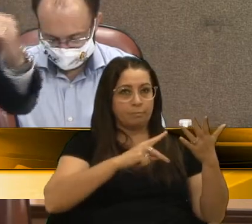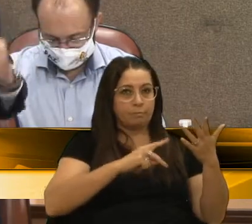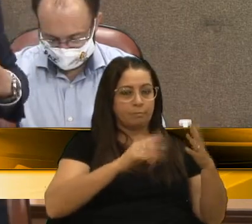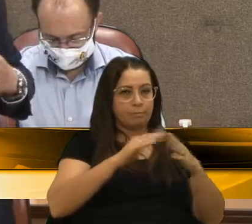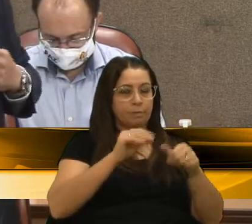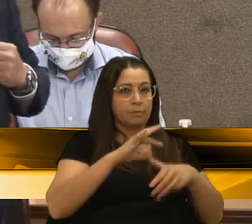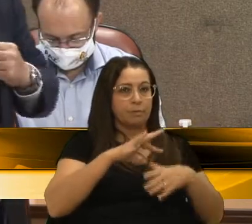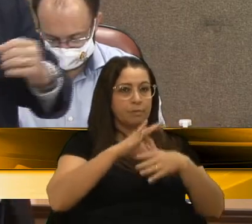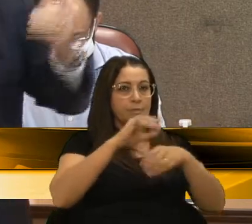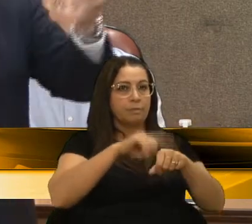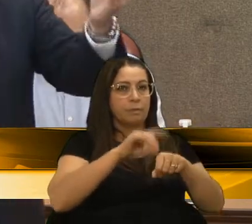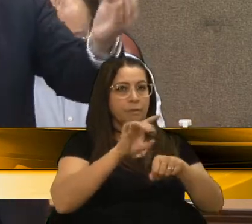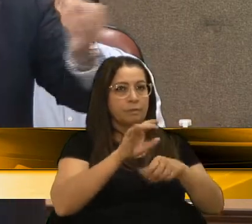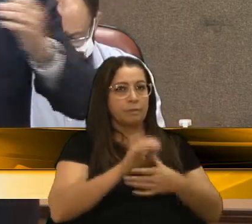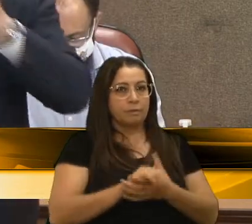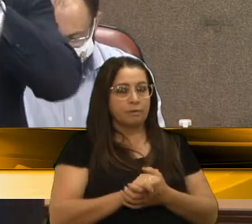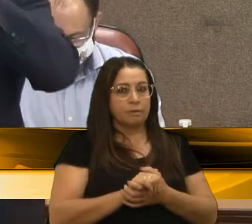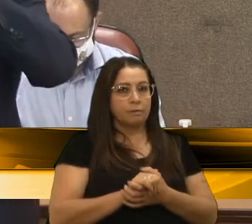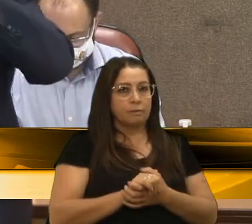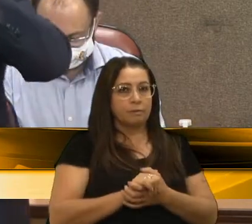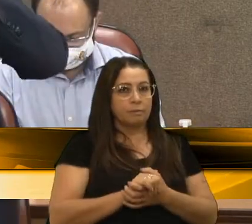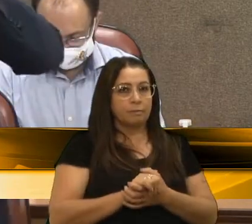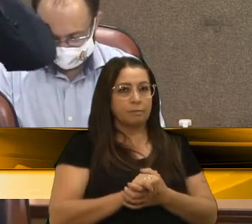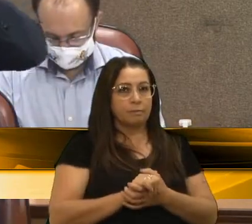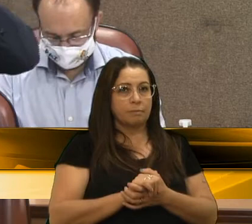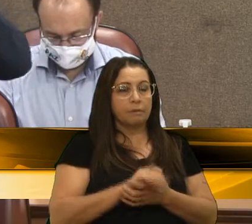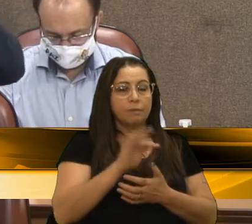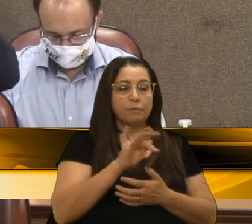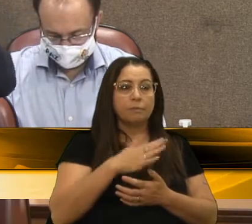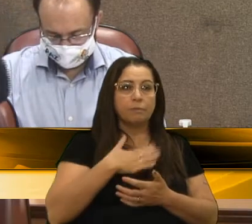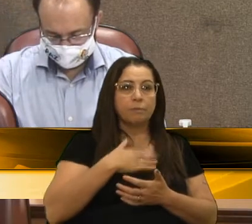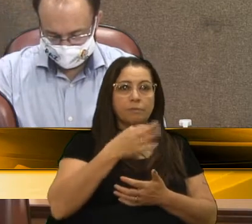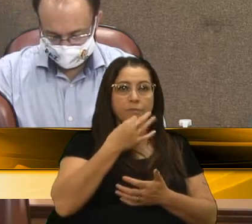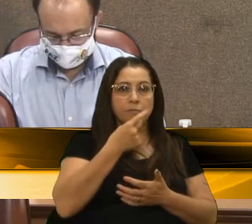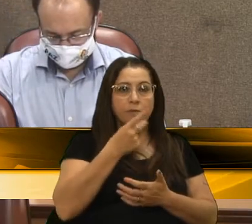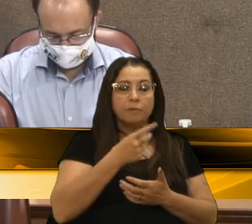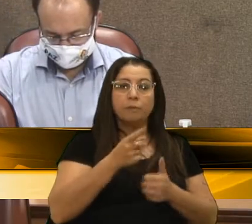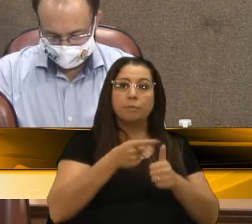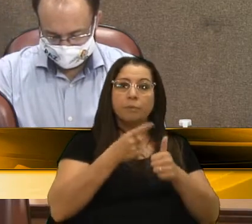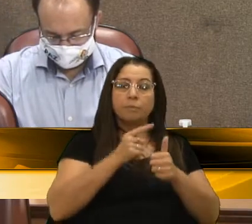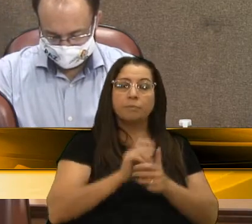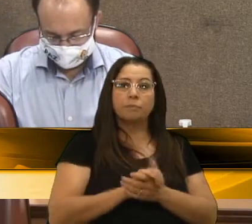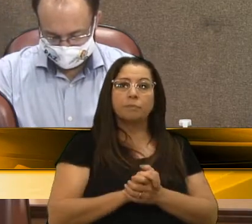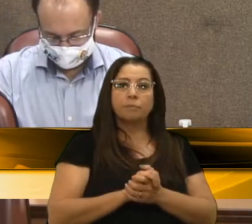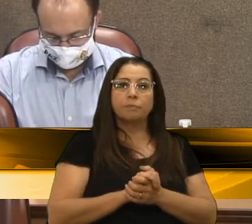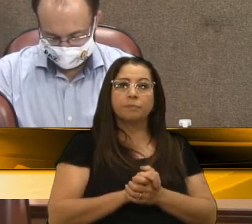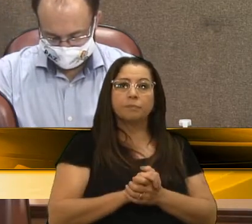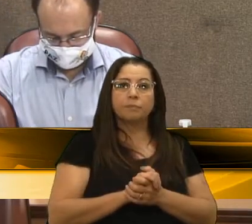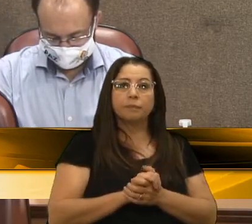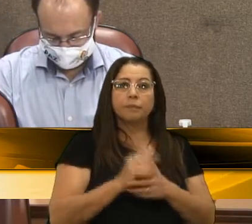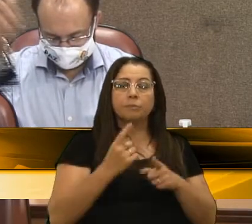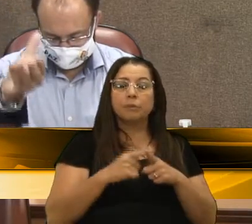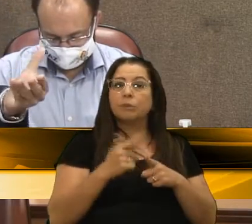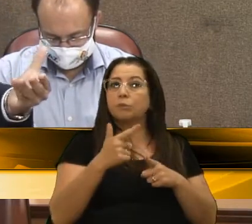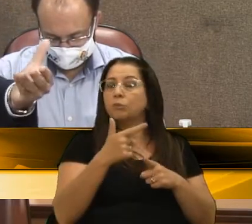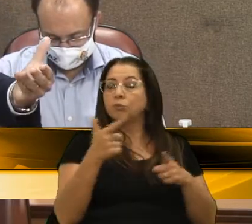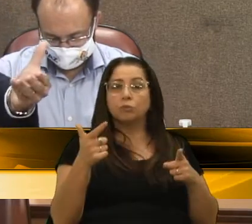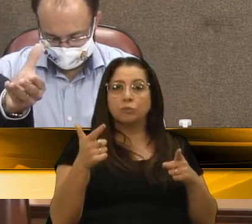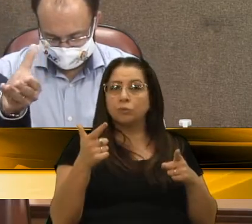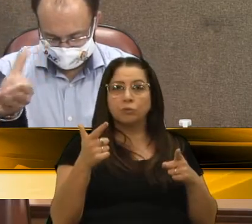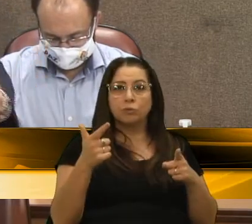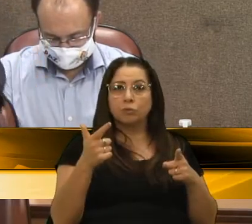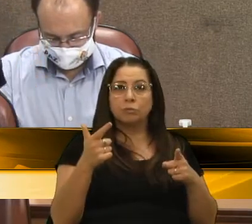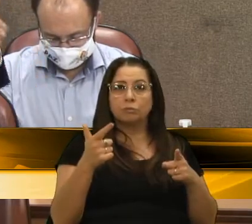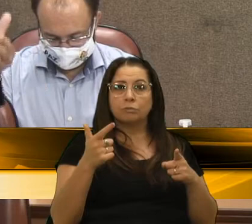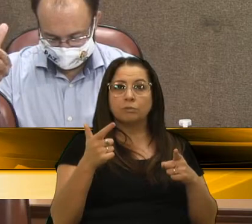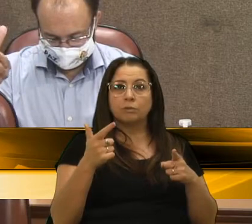peço uma declaração de líder para findar o meu pronunciamento. O primeiro deles foi porque não tivemos,